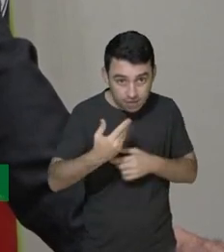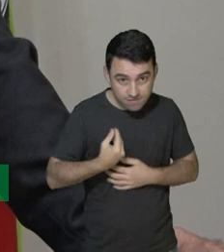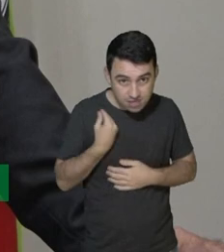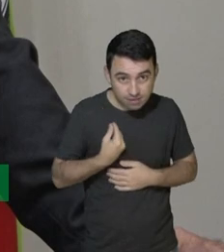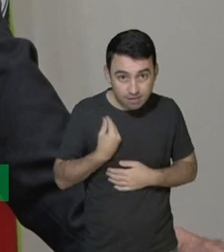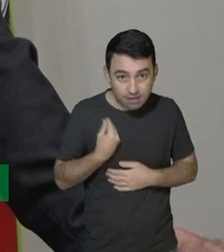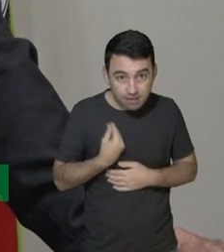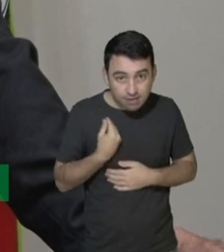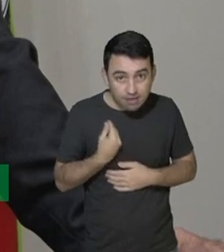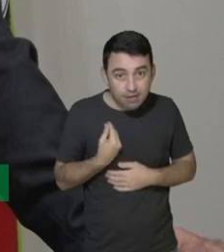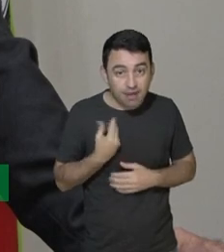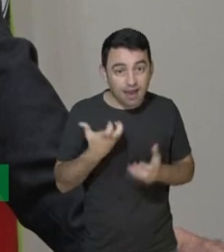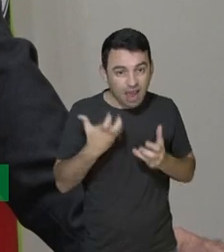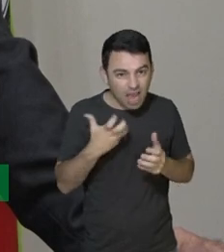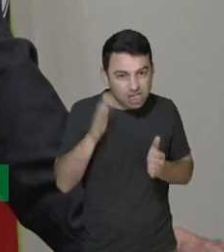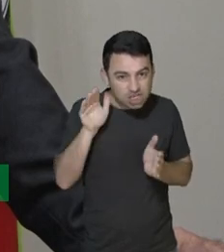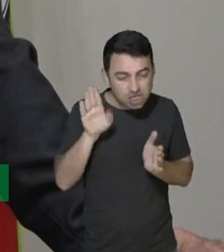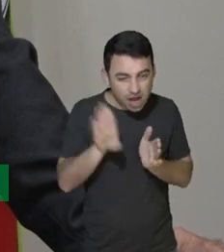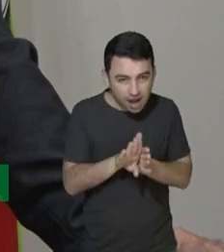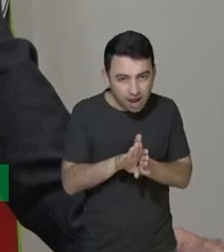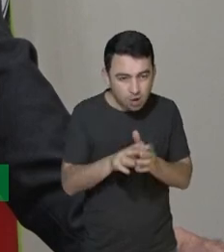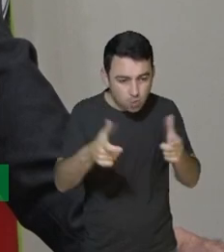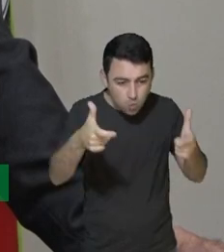gente chegar onde a gente quer chegar,